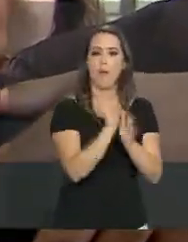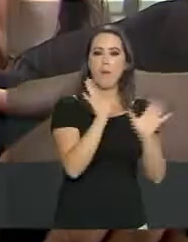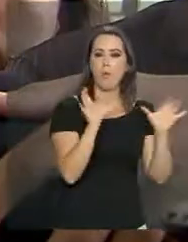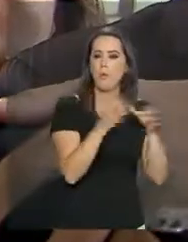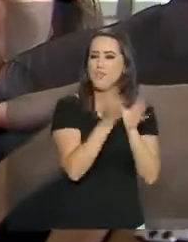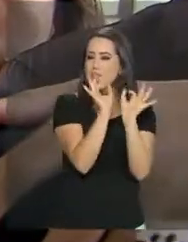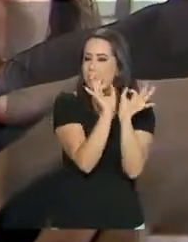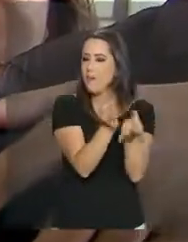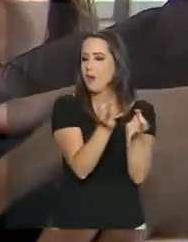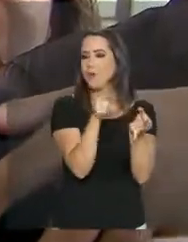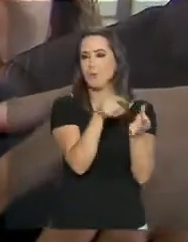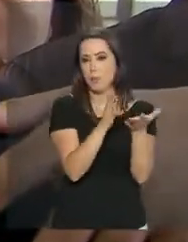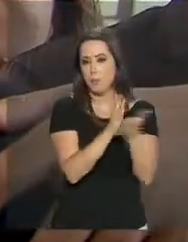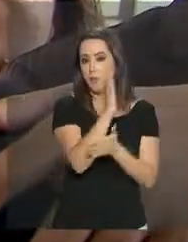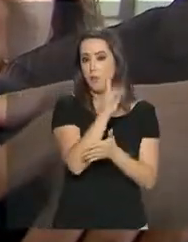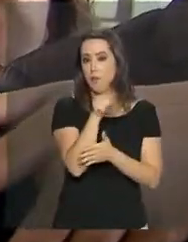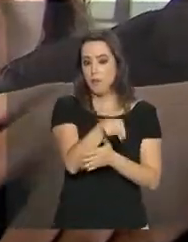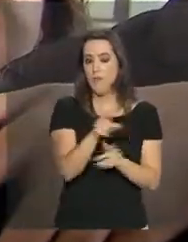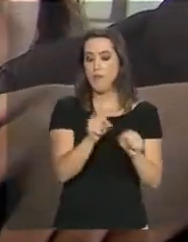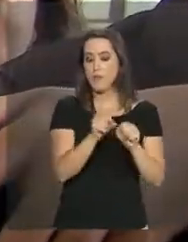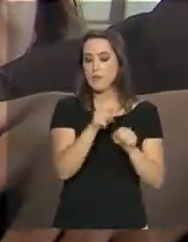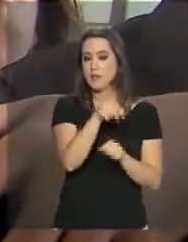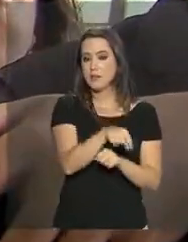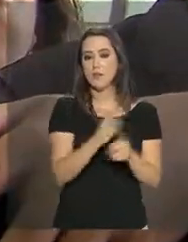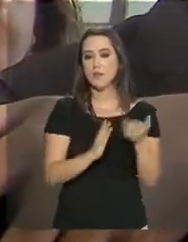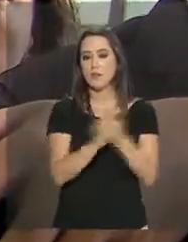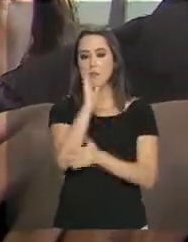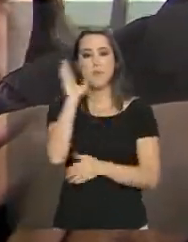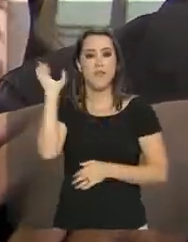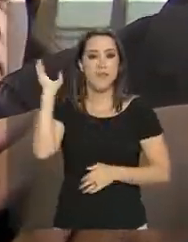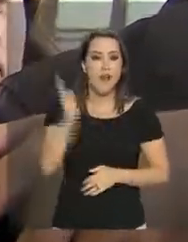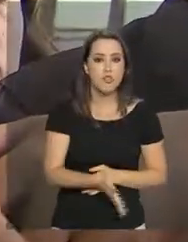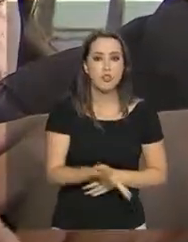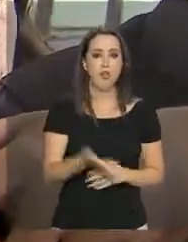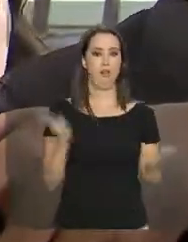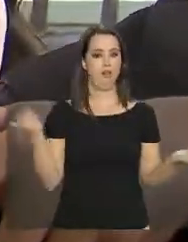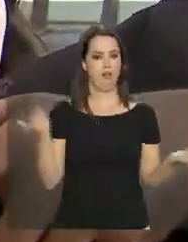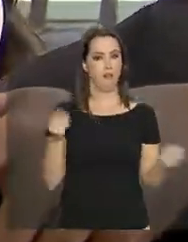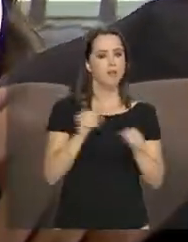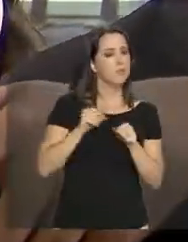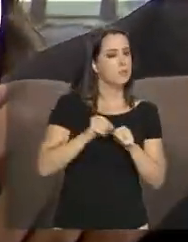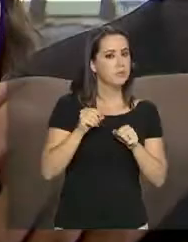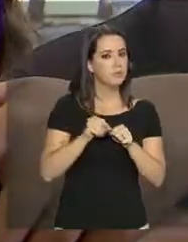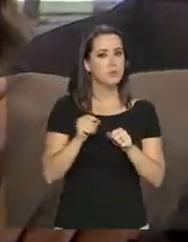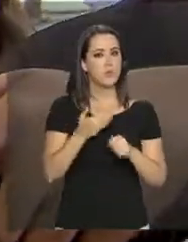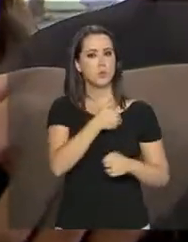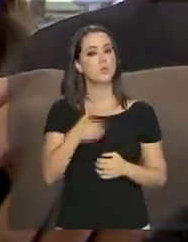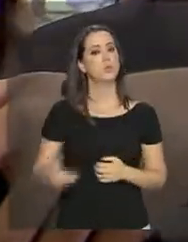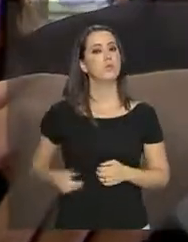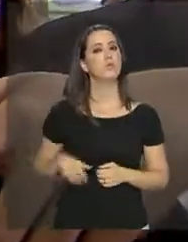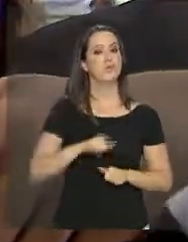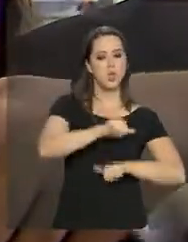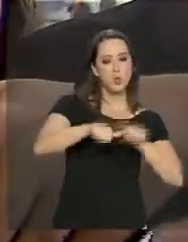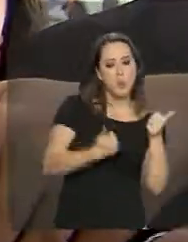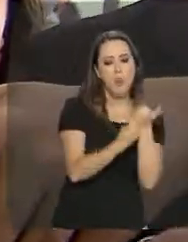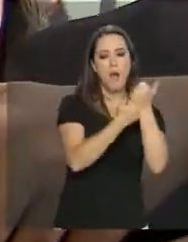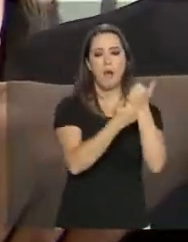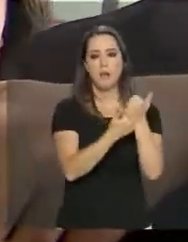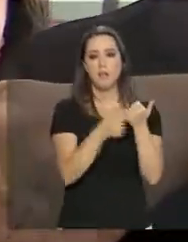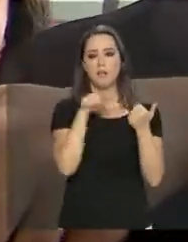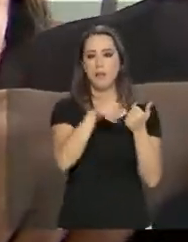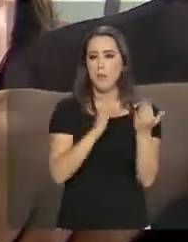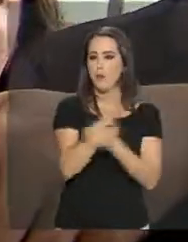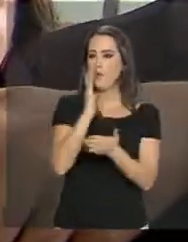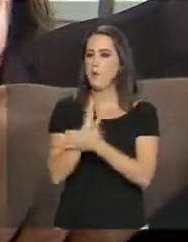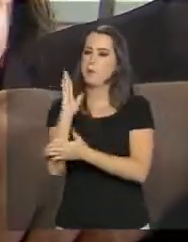pronta para ser aprovada aproveita isso ea prova já faz um faz um governo realmente de transição que